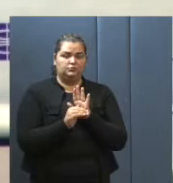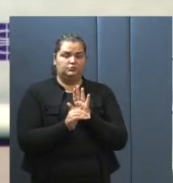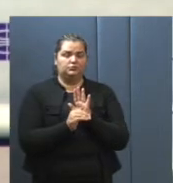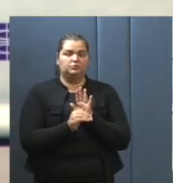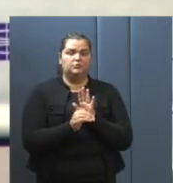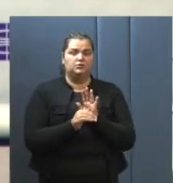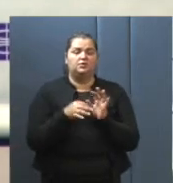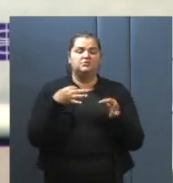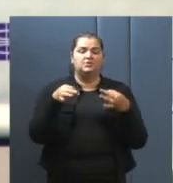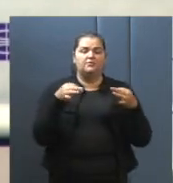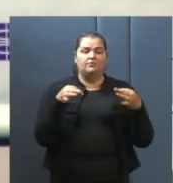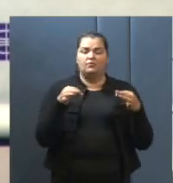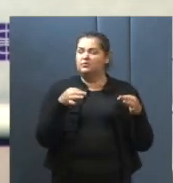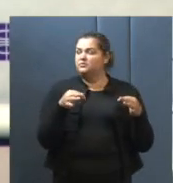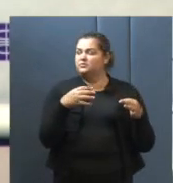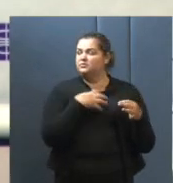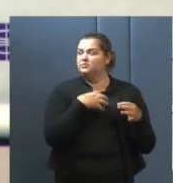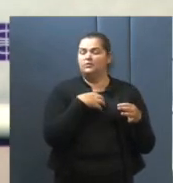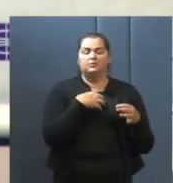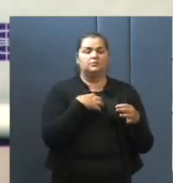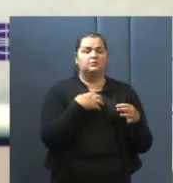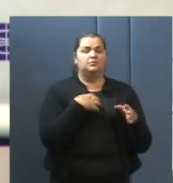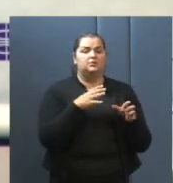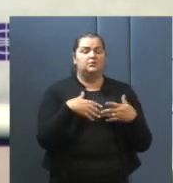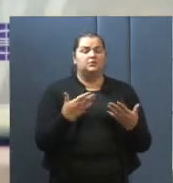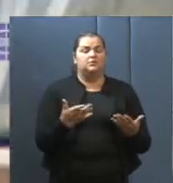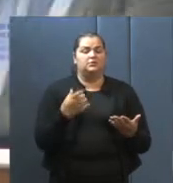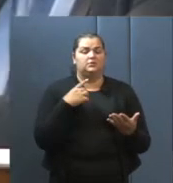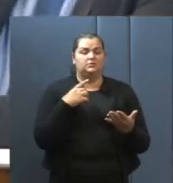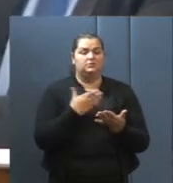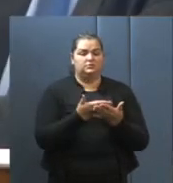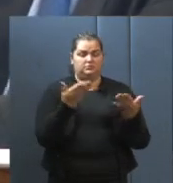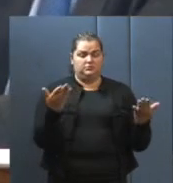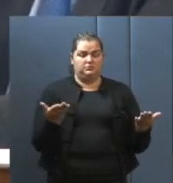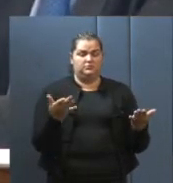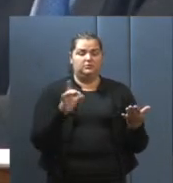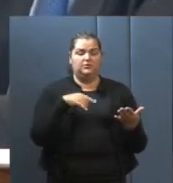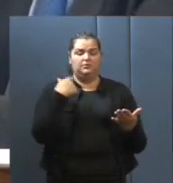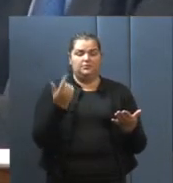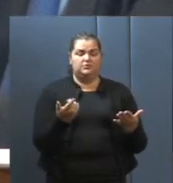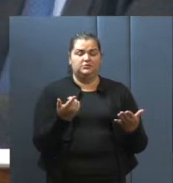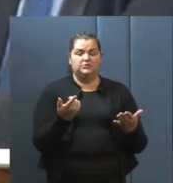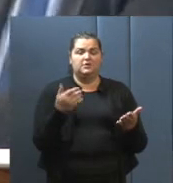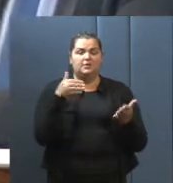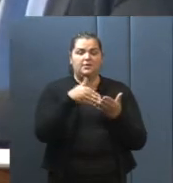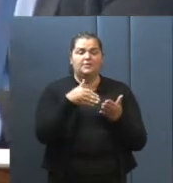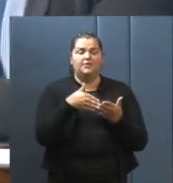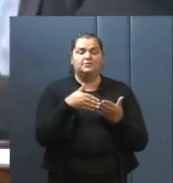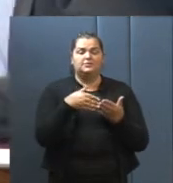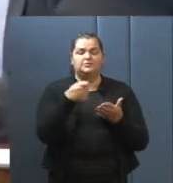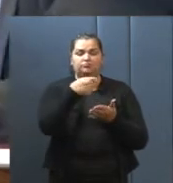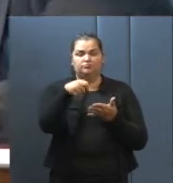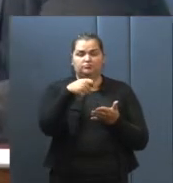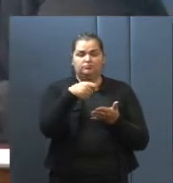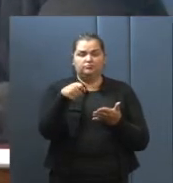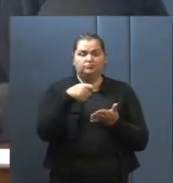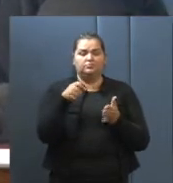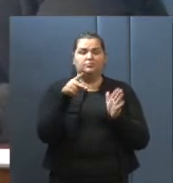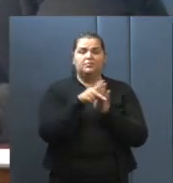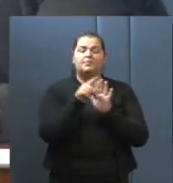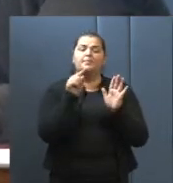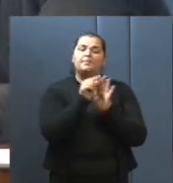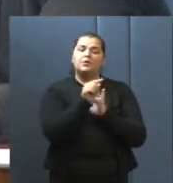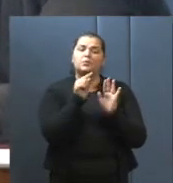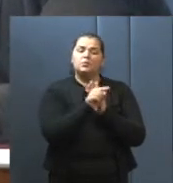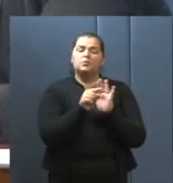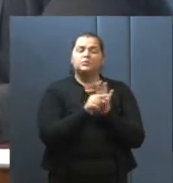umas folhinhas nas quais eu pediria que as senhoras e senhores, se quiserem depois, na parte do debate, já ir escrevendo as